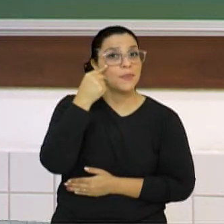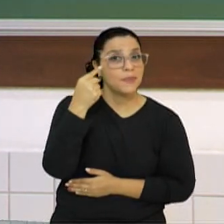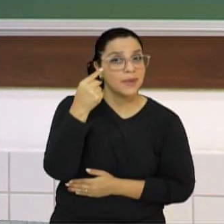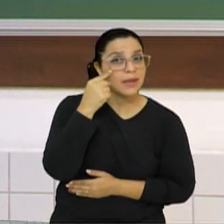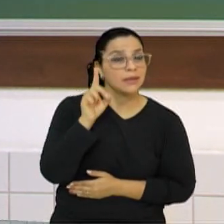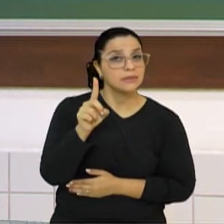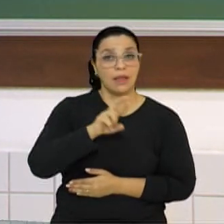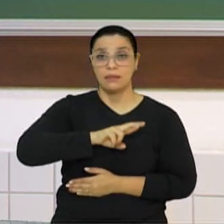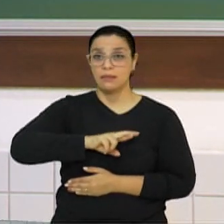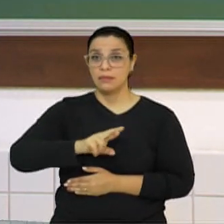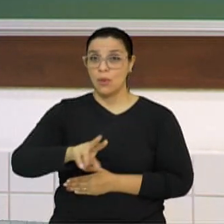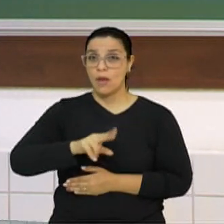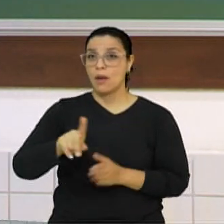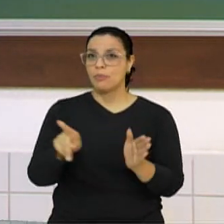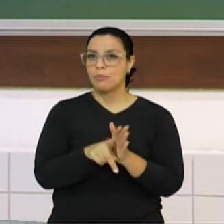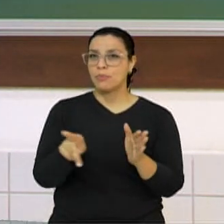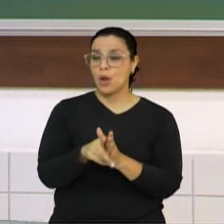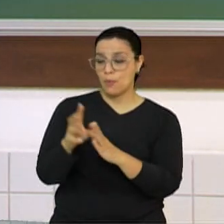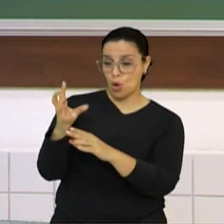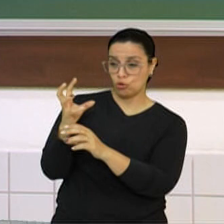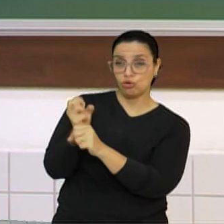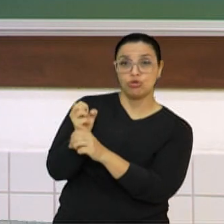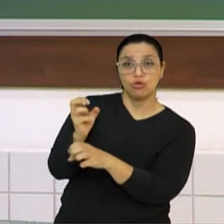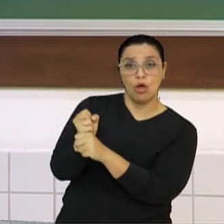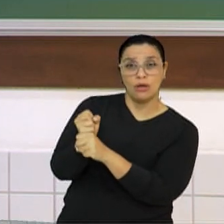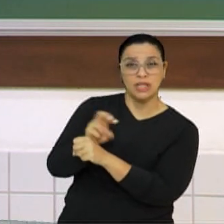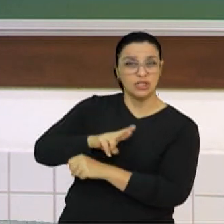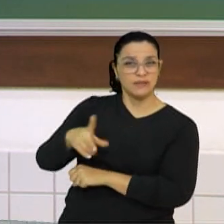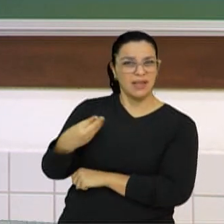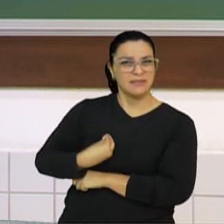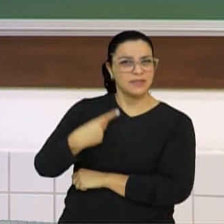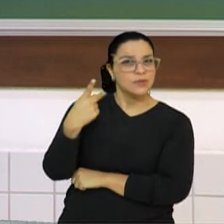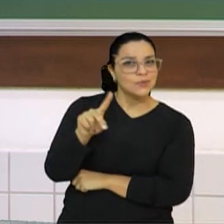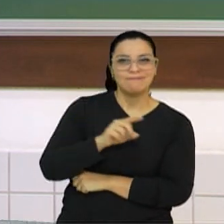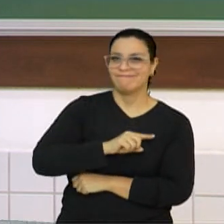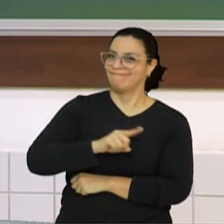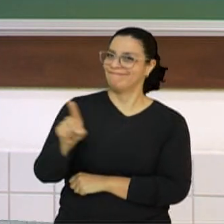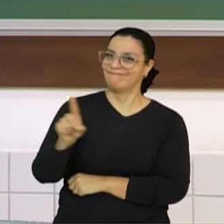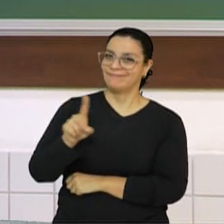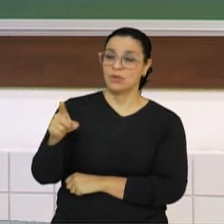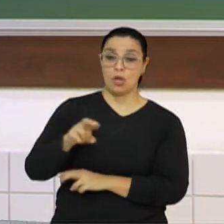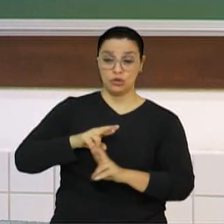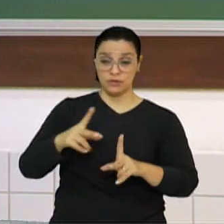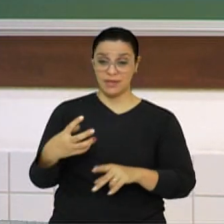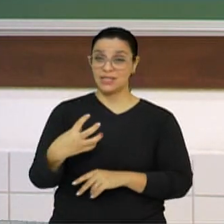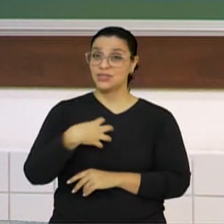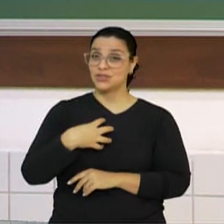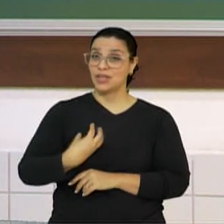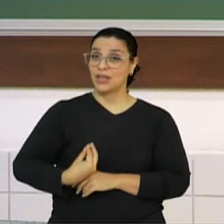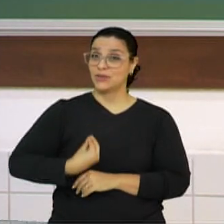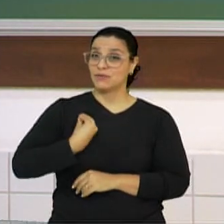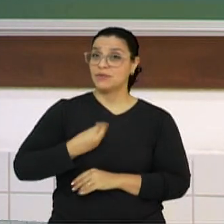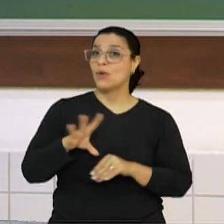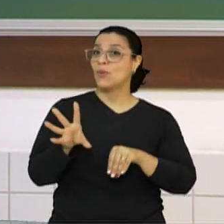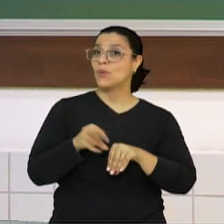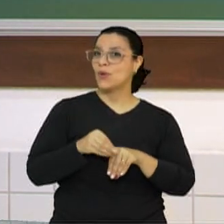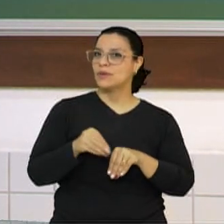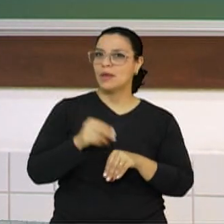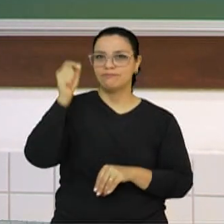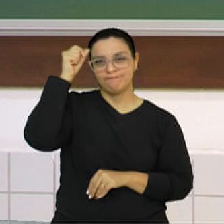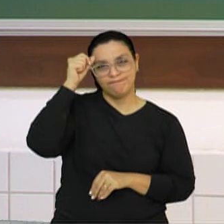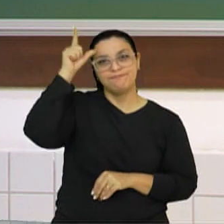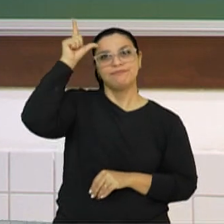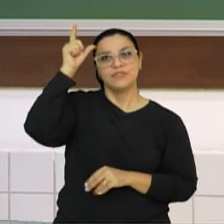seguinte, não é simplesmente a nota que vai fazer a diferença na tua vida. O que vai fazer muitas vezes a diferença na tua vida é o conhecimento. Você vai utilizar